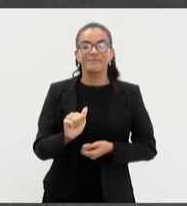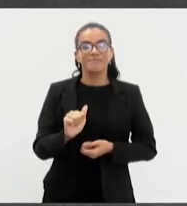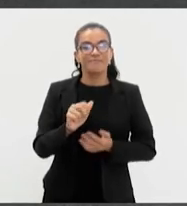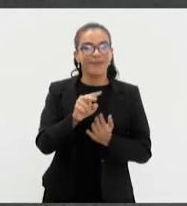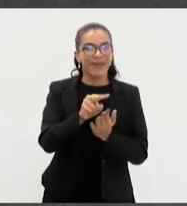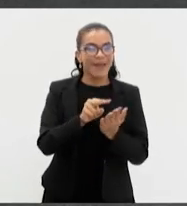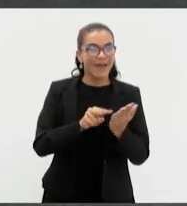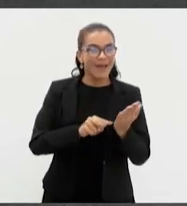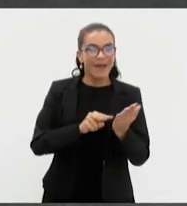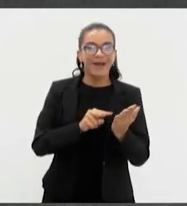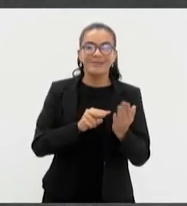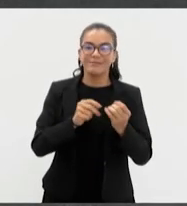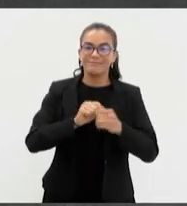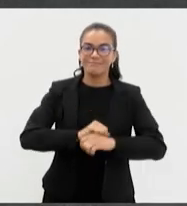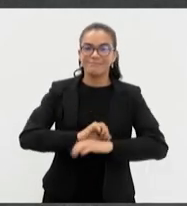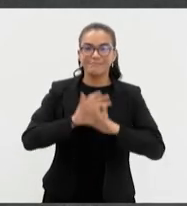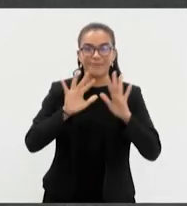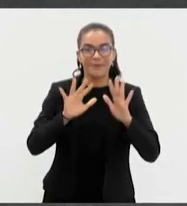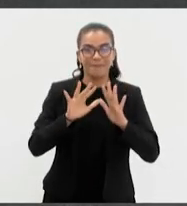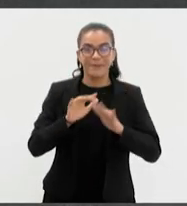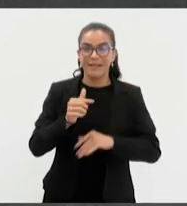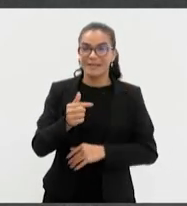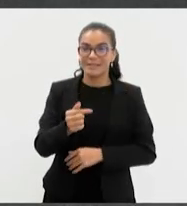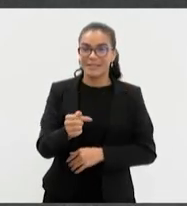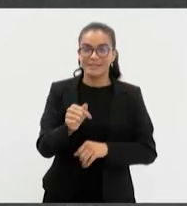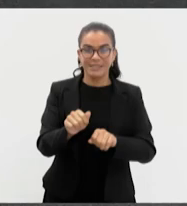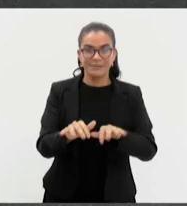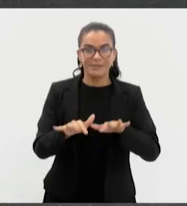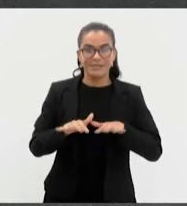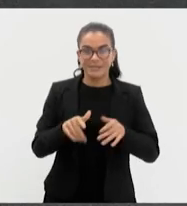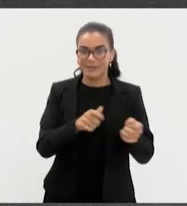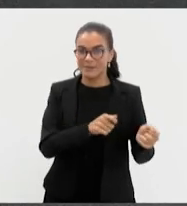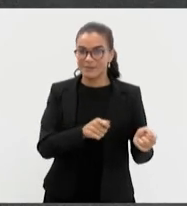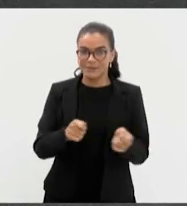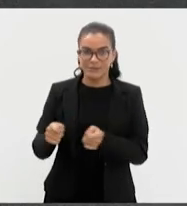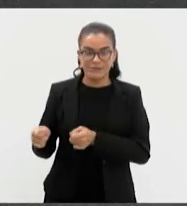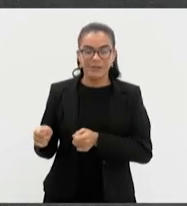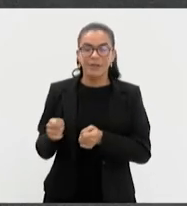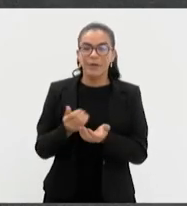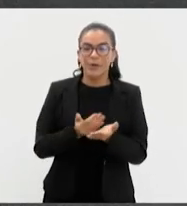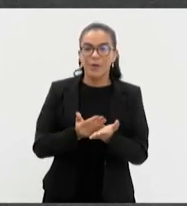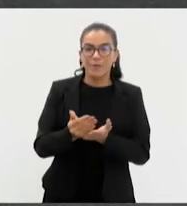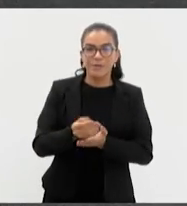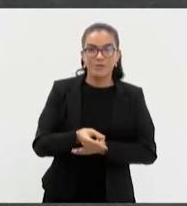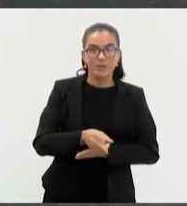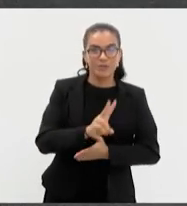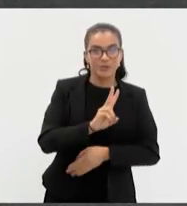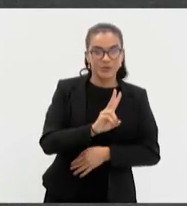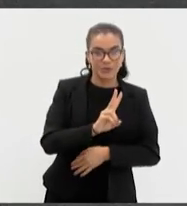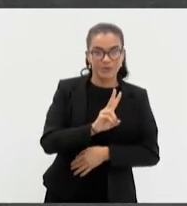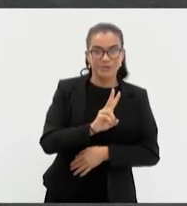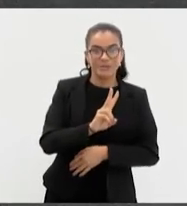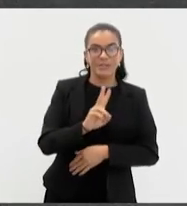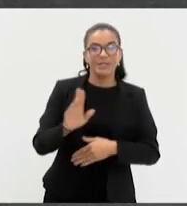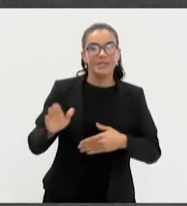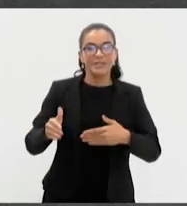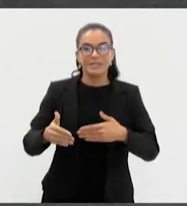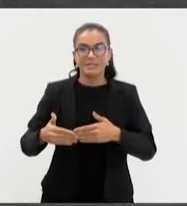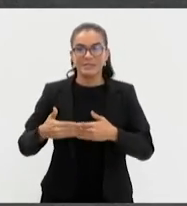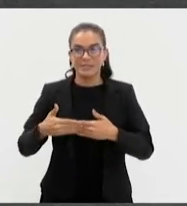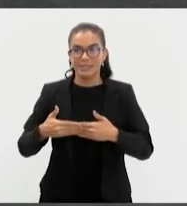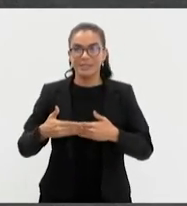com exatidão na stima sessão ordinária que iniciada às 14 horas foi